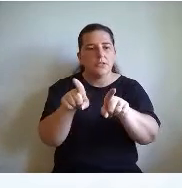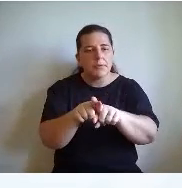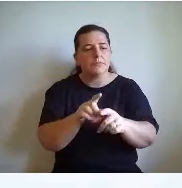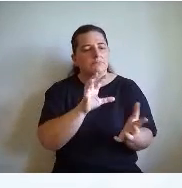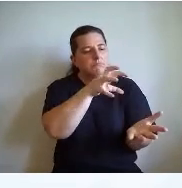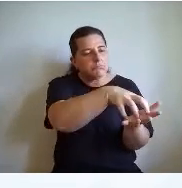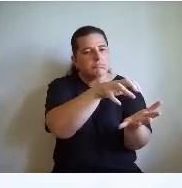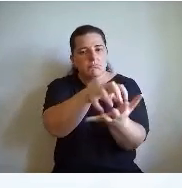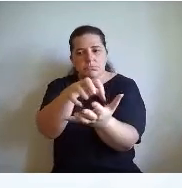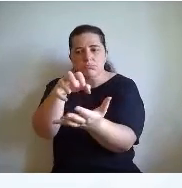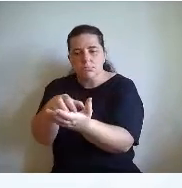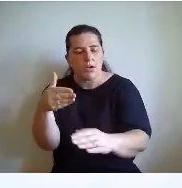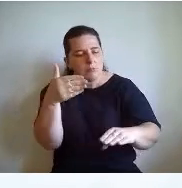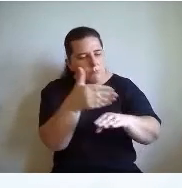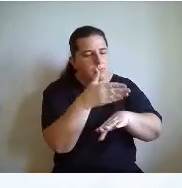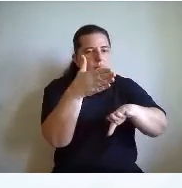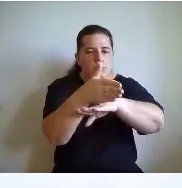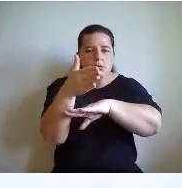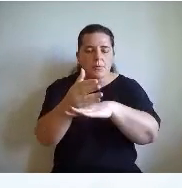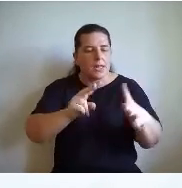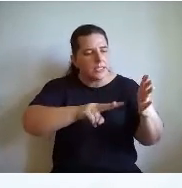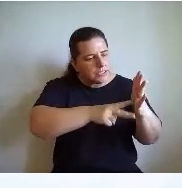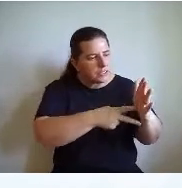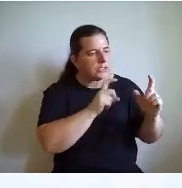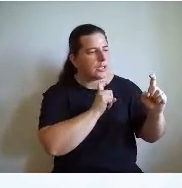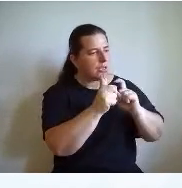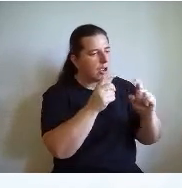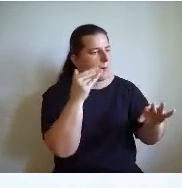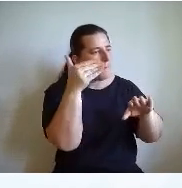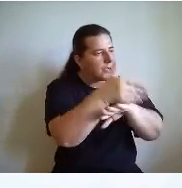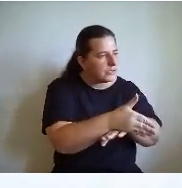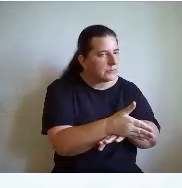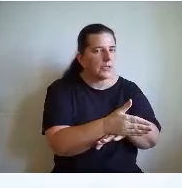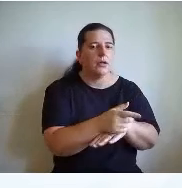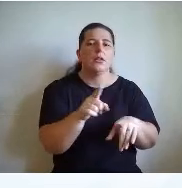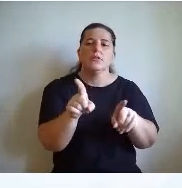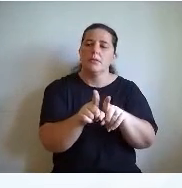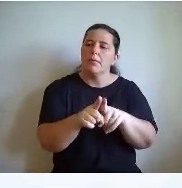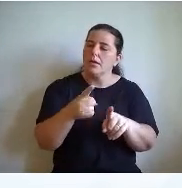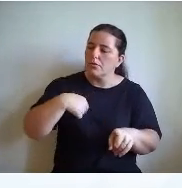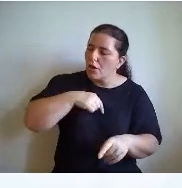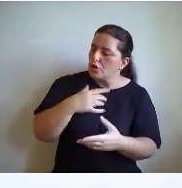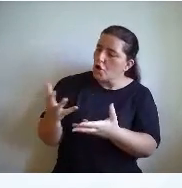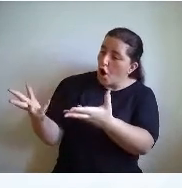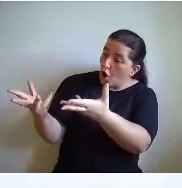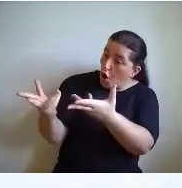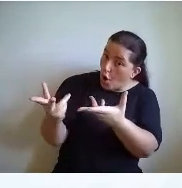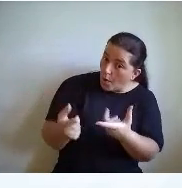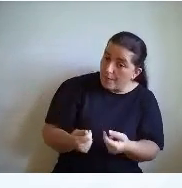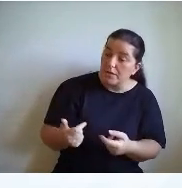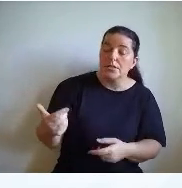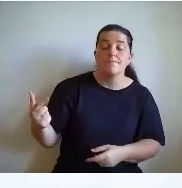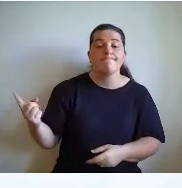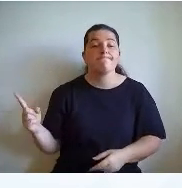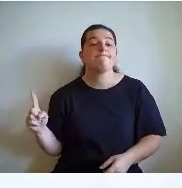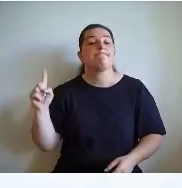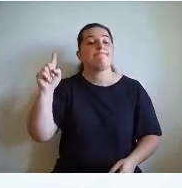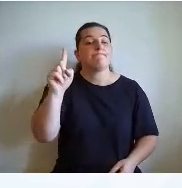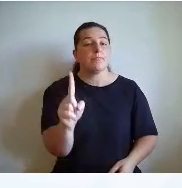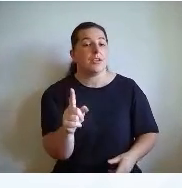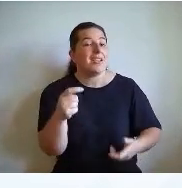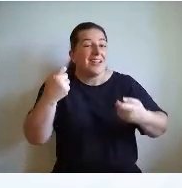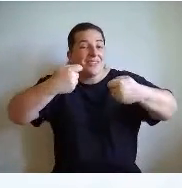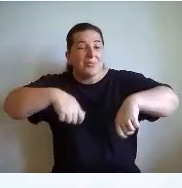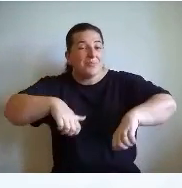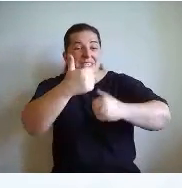para as reuniões do sindicato, participar quando a gente convida, vir aqui, não precisa ser dirigente